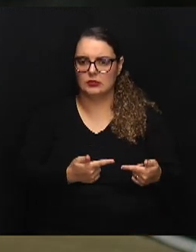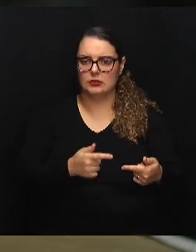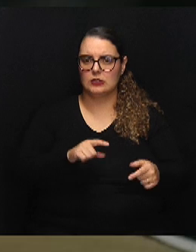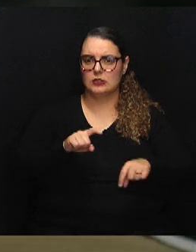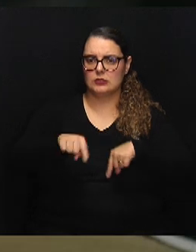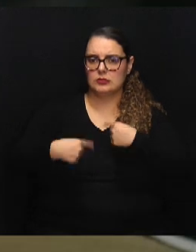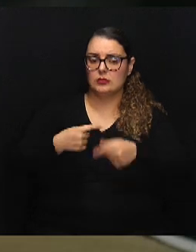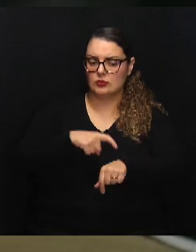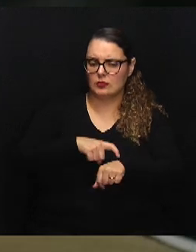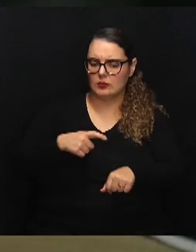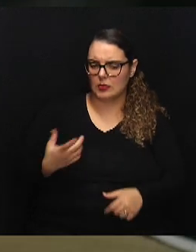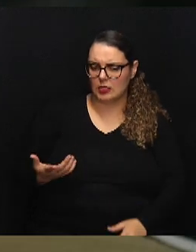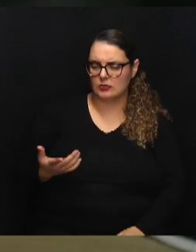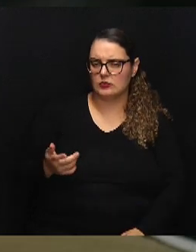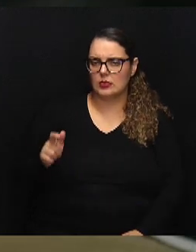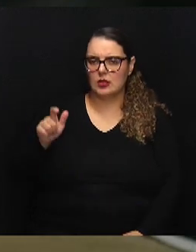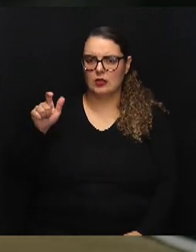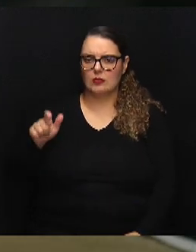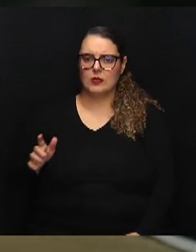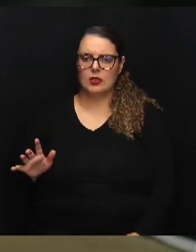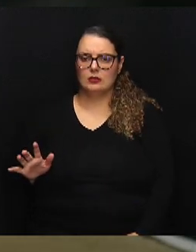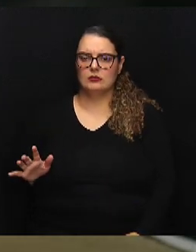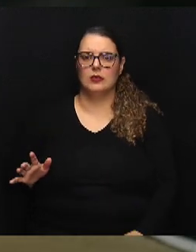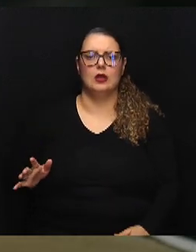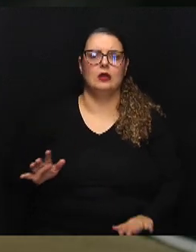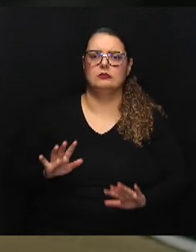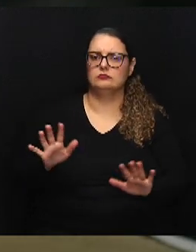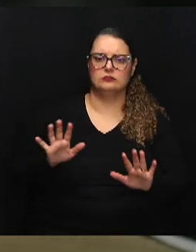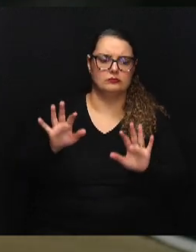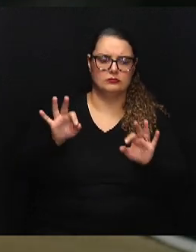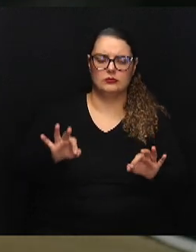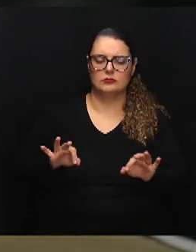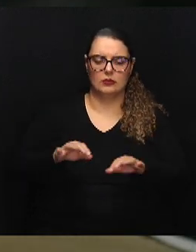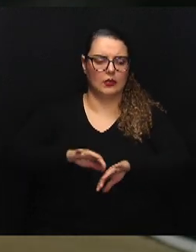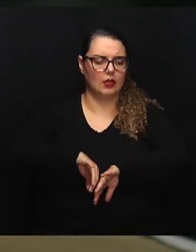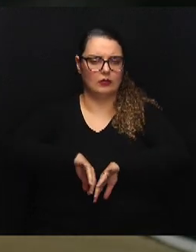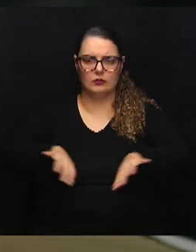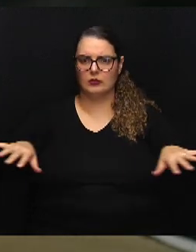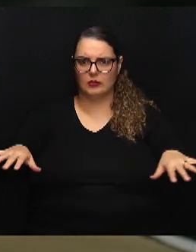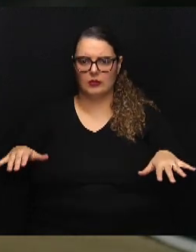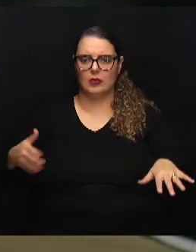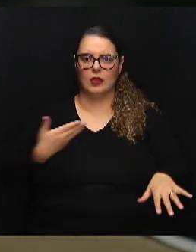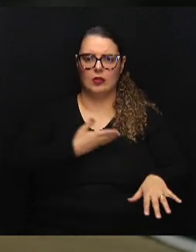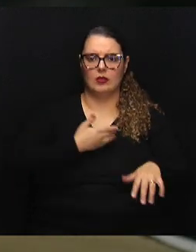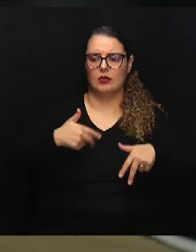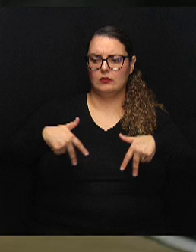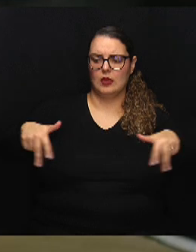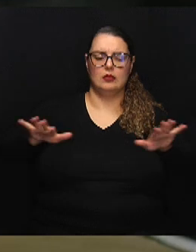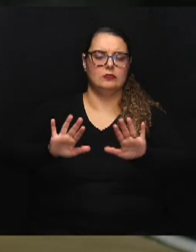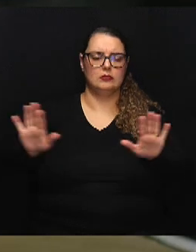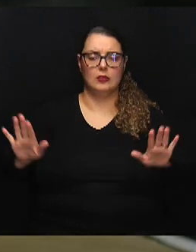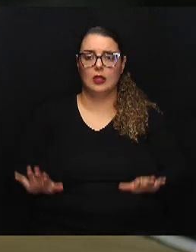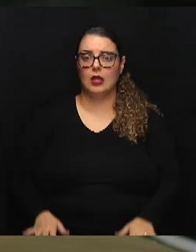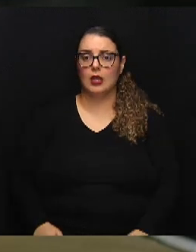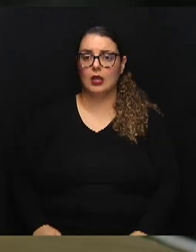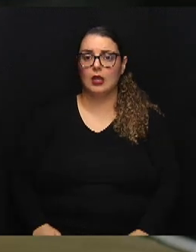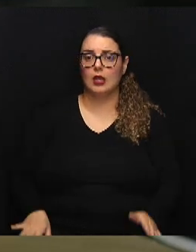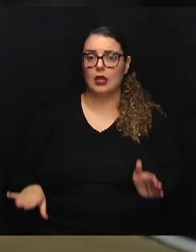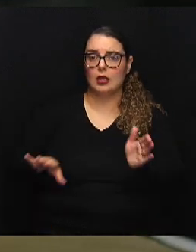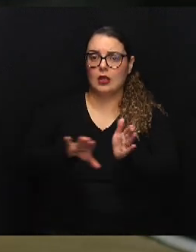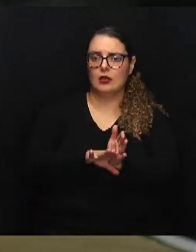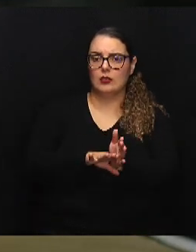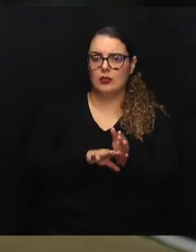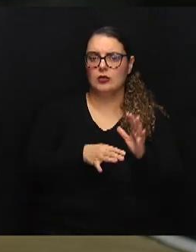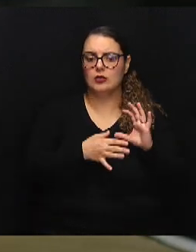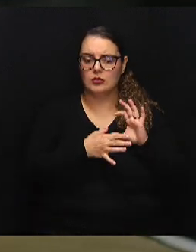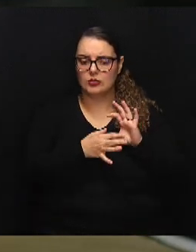momento em que a pessoa fala, não deu certo, tchau, tudo bem, vamos ser amigos e a gente segue. Aí vem aquele